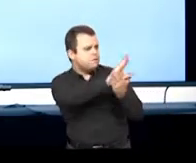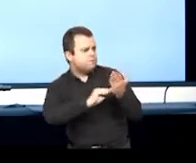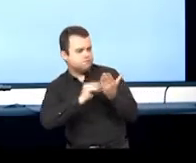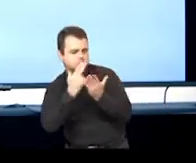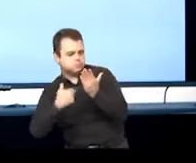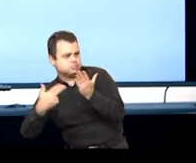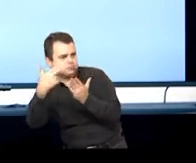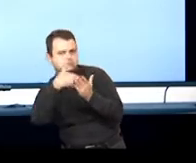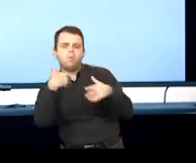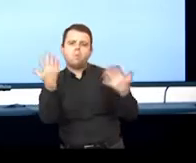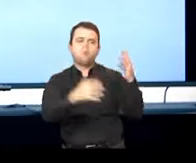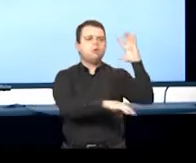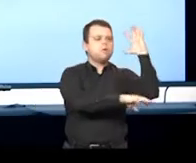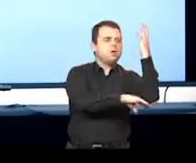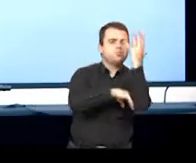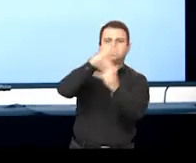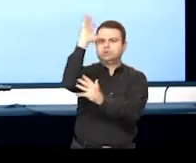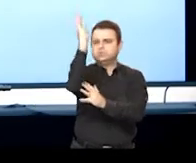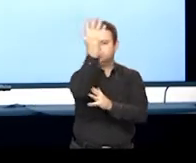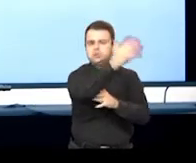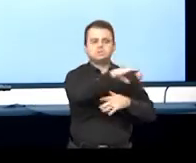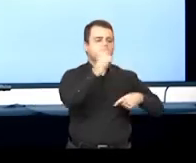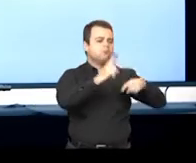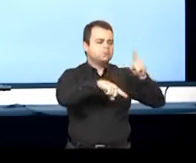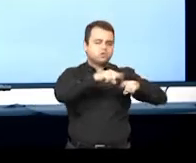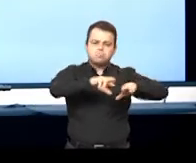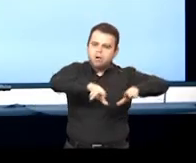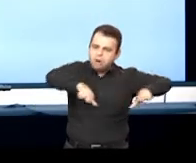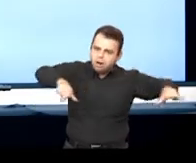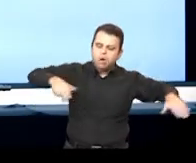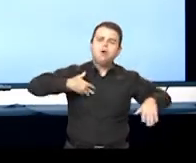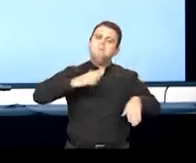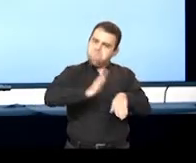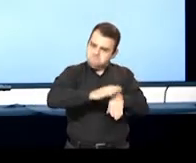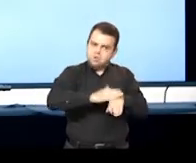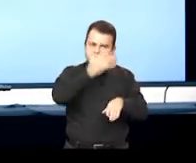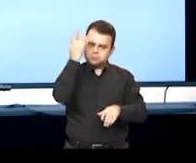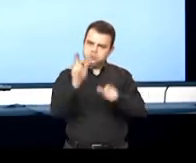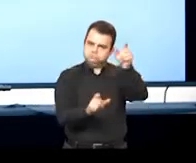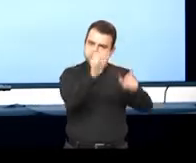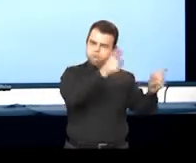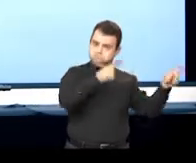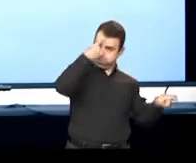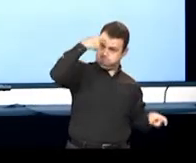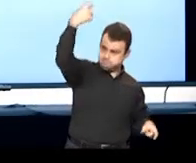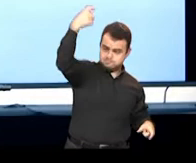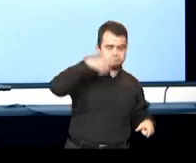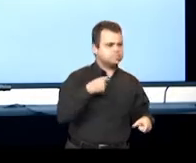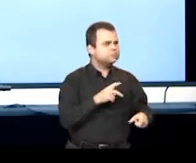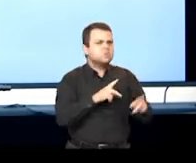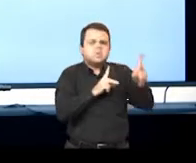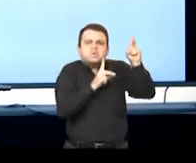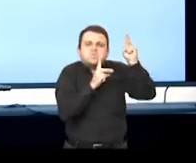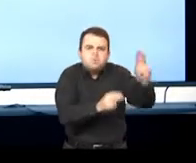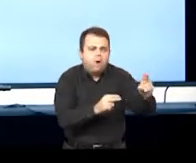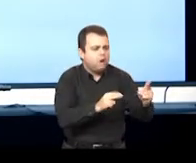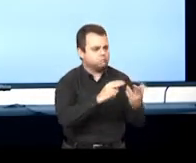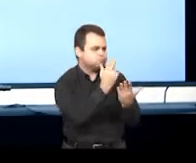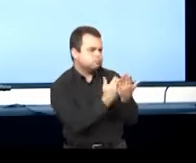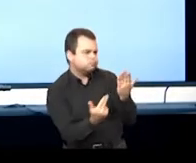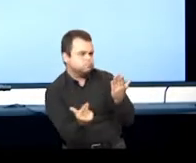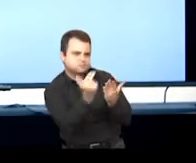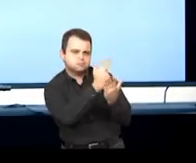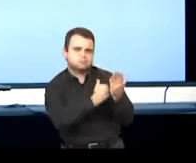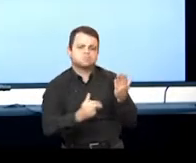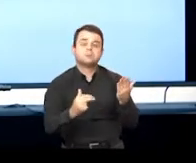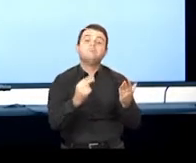da natureza e os objetos criados pelo homem. Pode ser realista ou estilizado, desde que haja